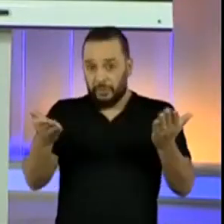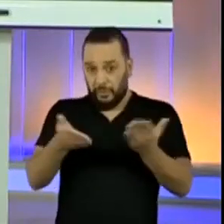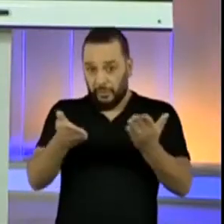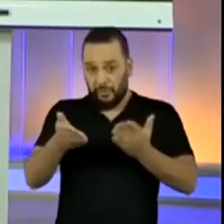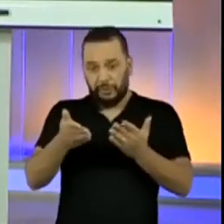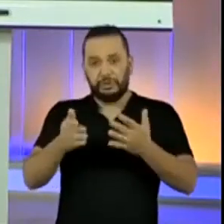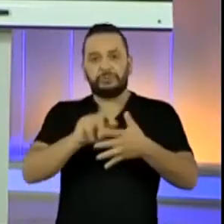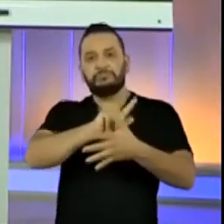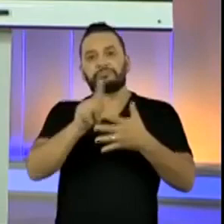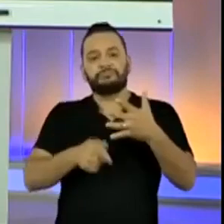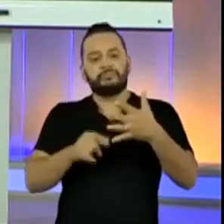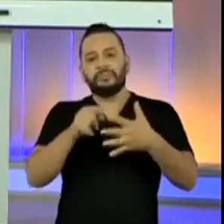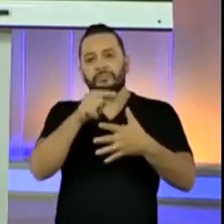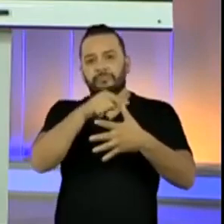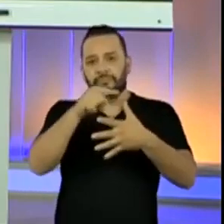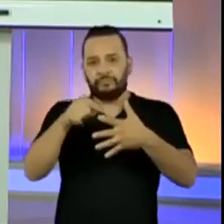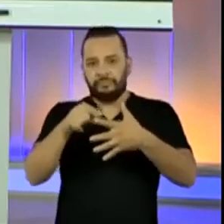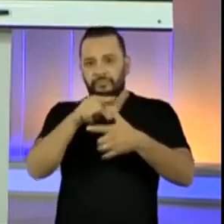gêneros apenas.